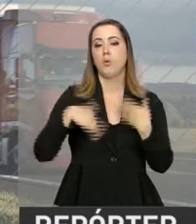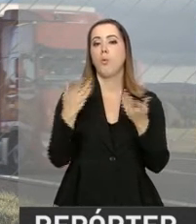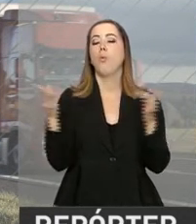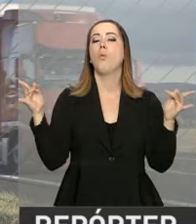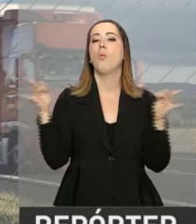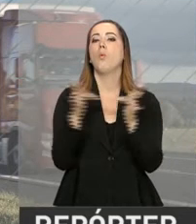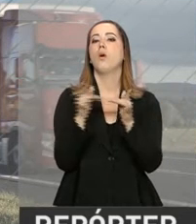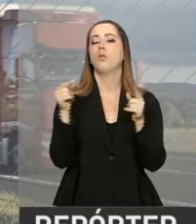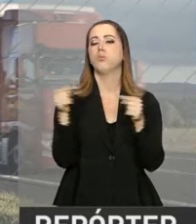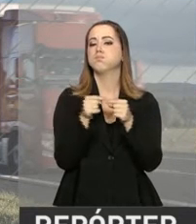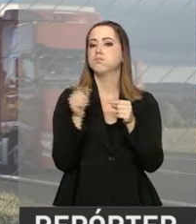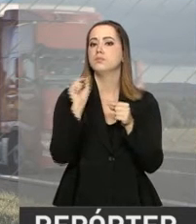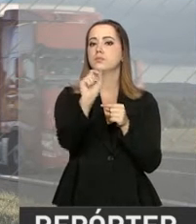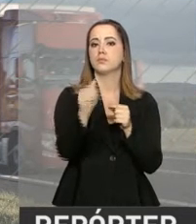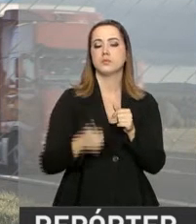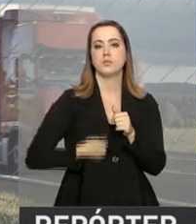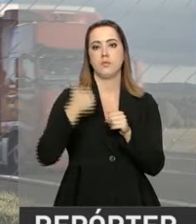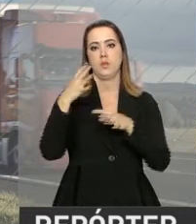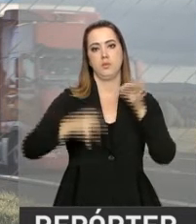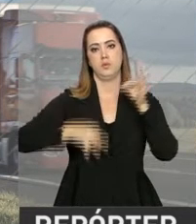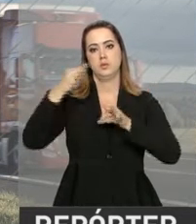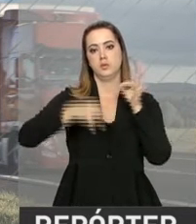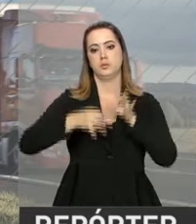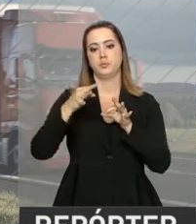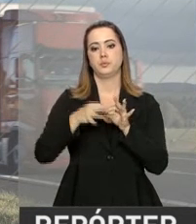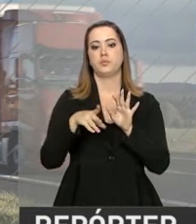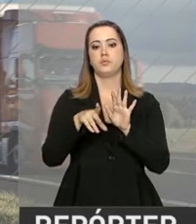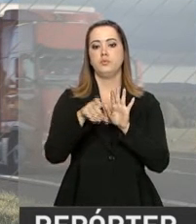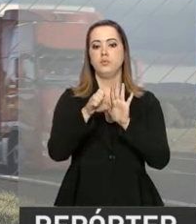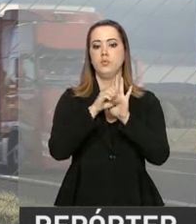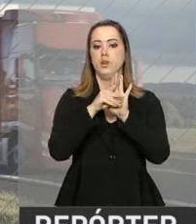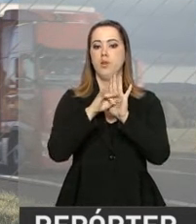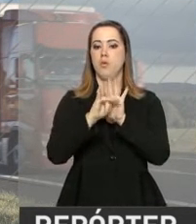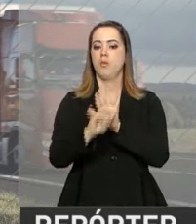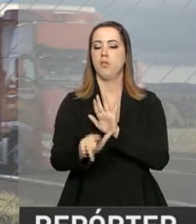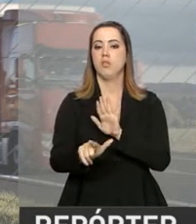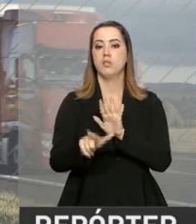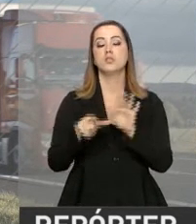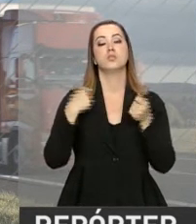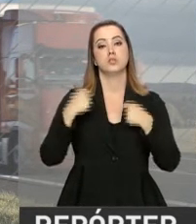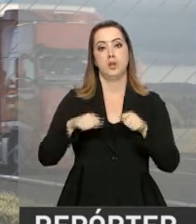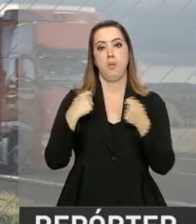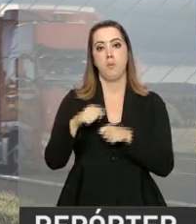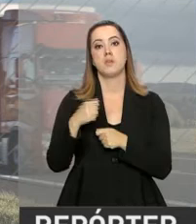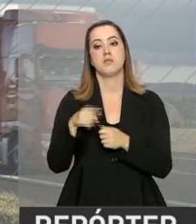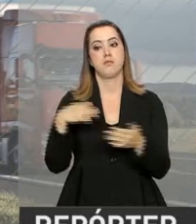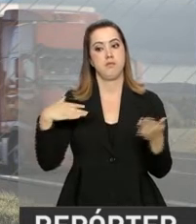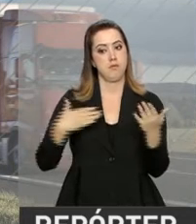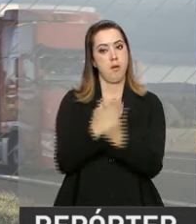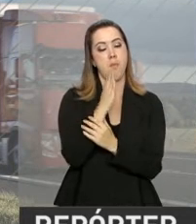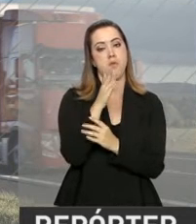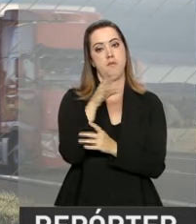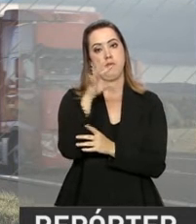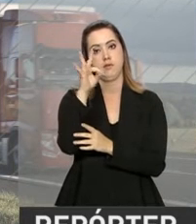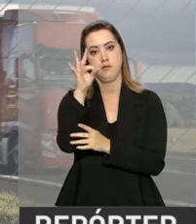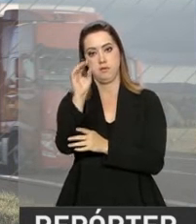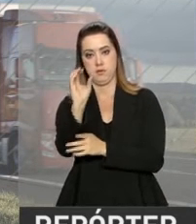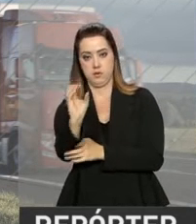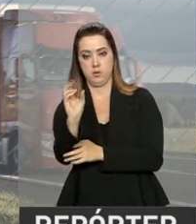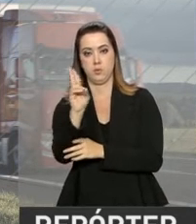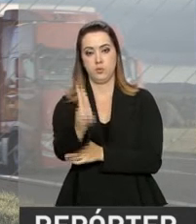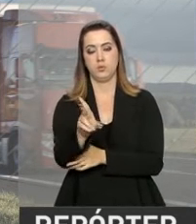alcançadas ampliando a segurança jurídica os editais terão que passar pelo aval do Tribunal de Contas da União ser